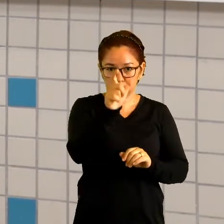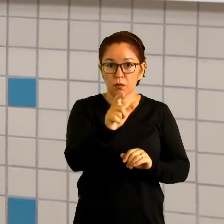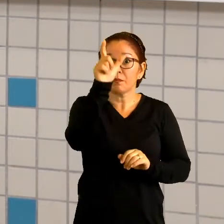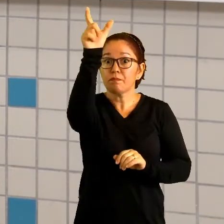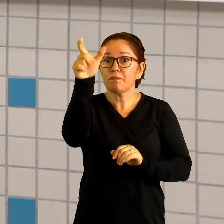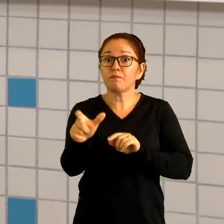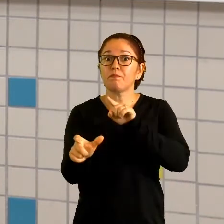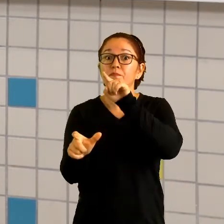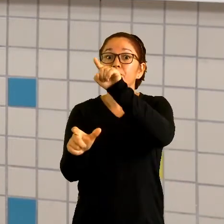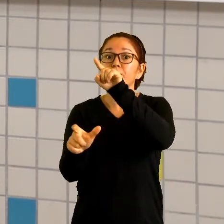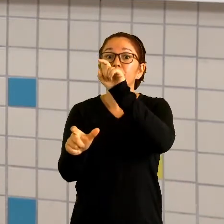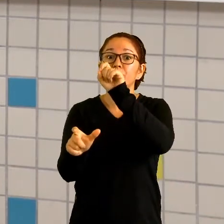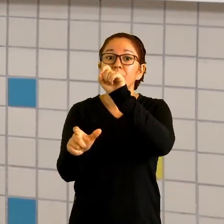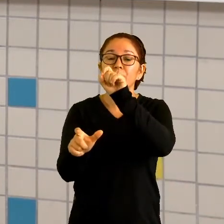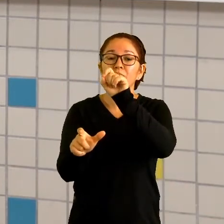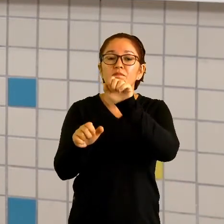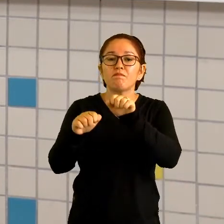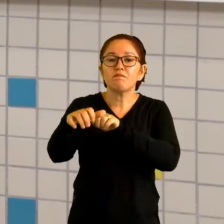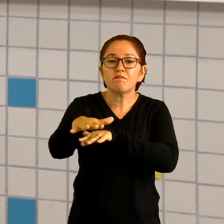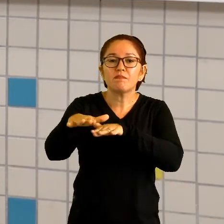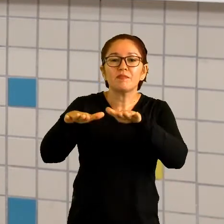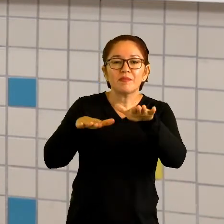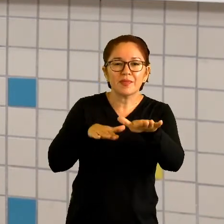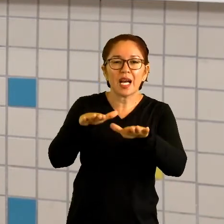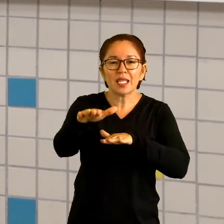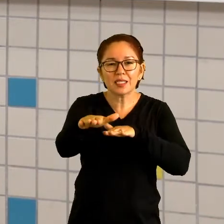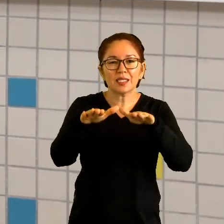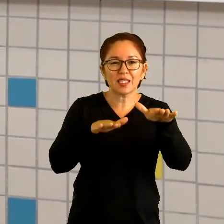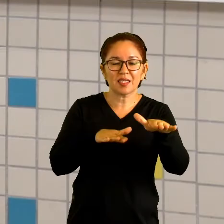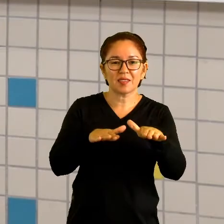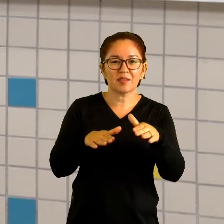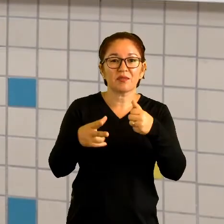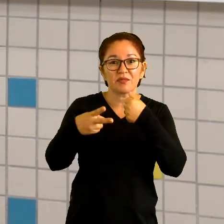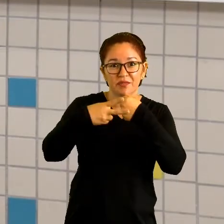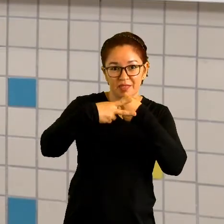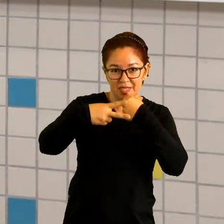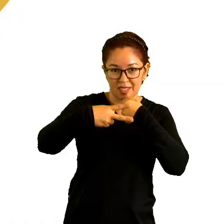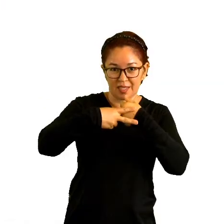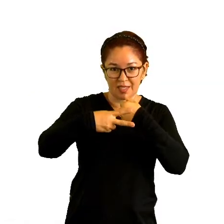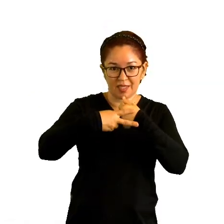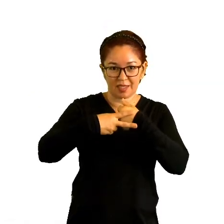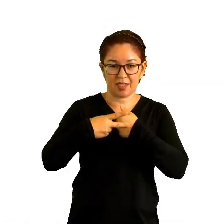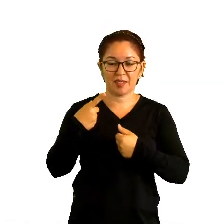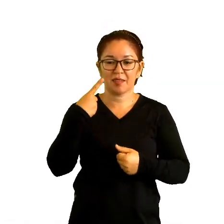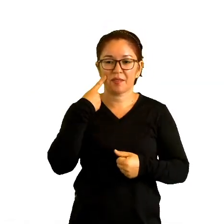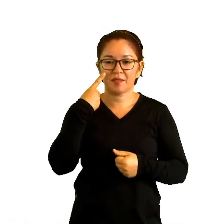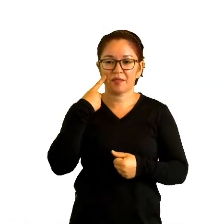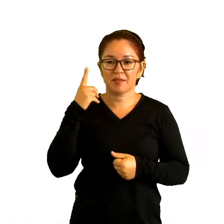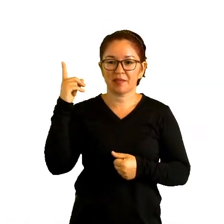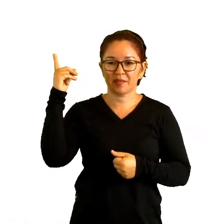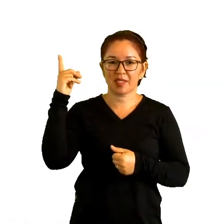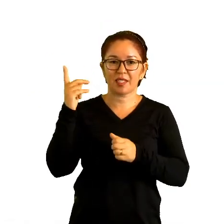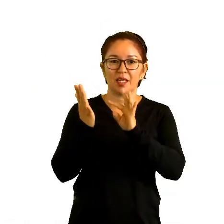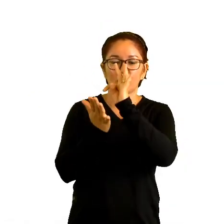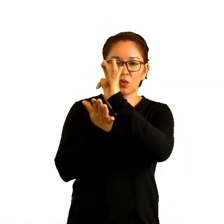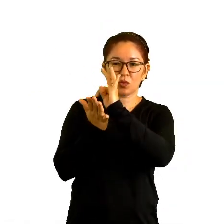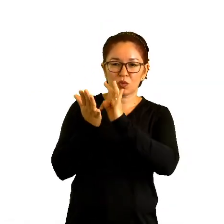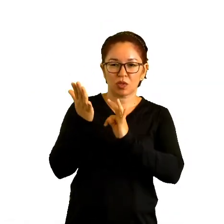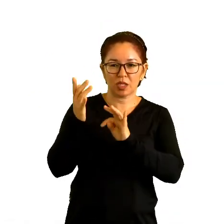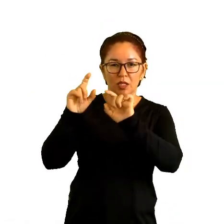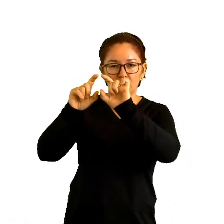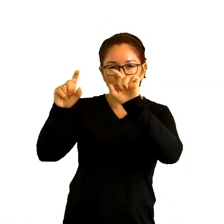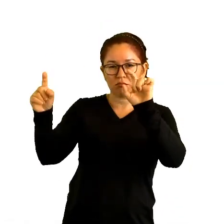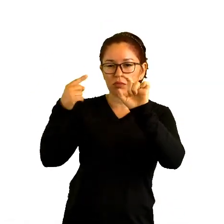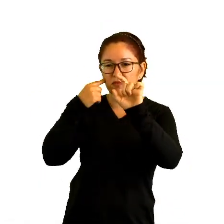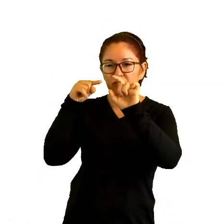ação? Ação. Observem esse trecho do poema, essa estrofe que nós vamos ler do